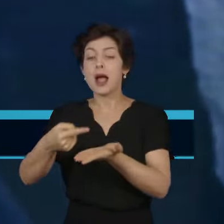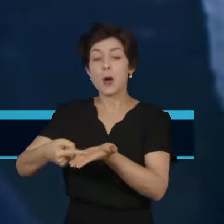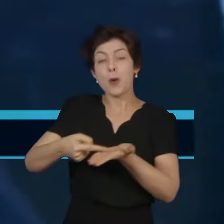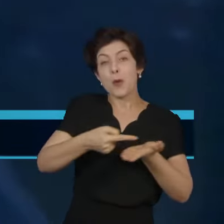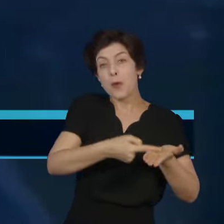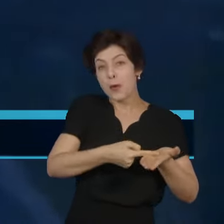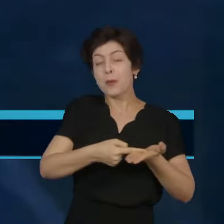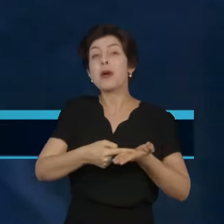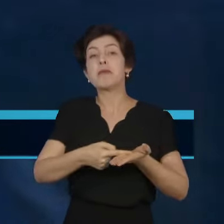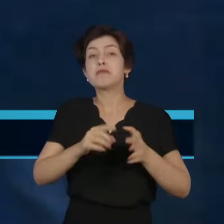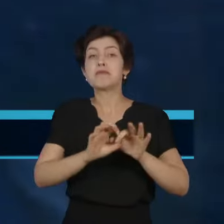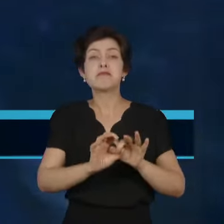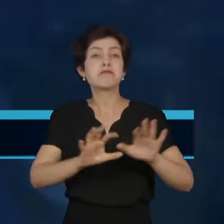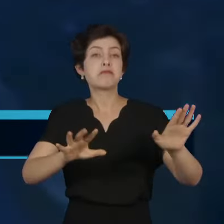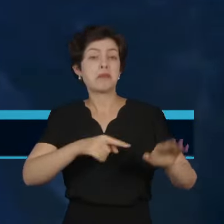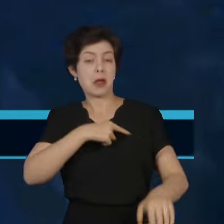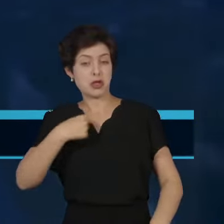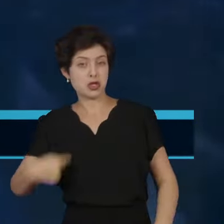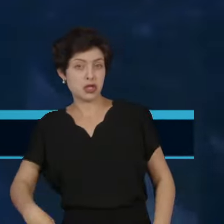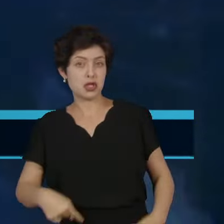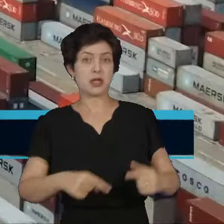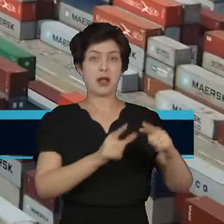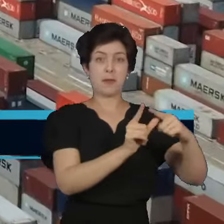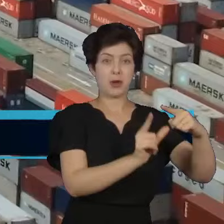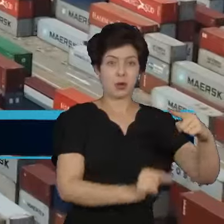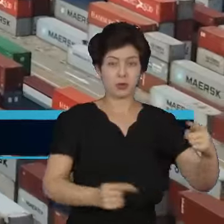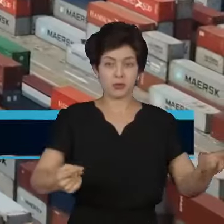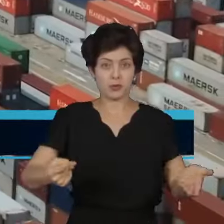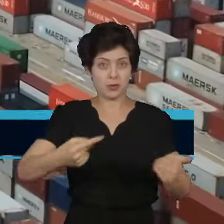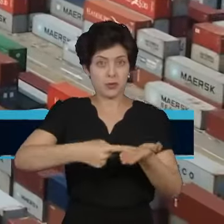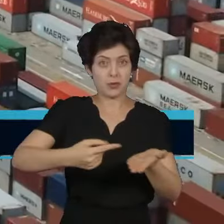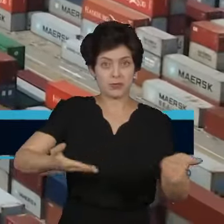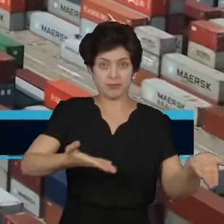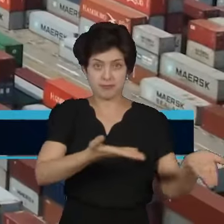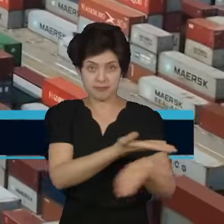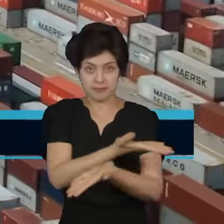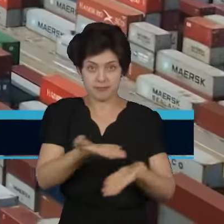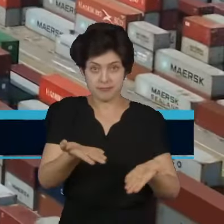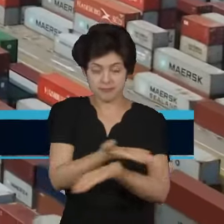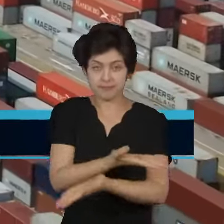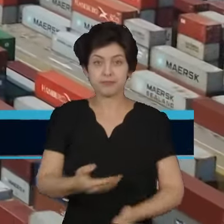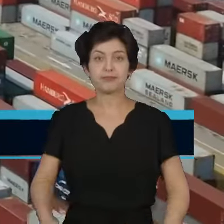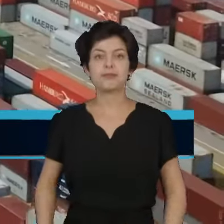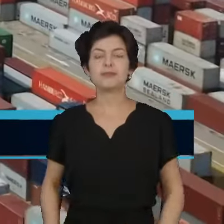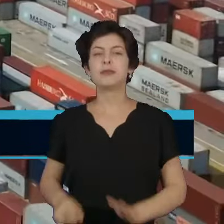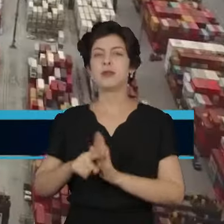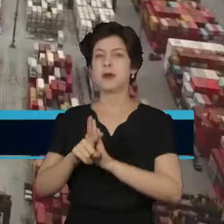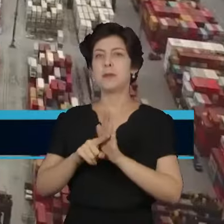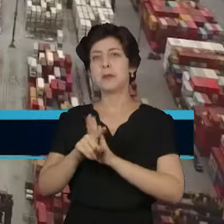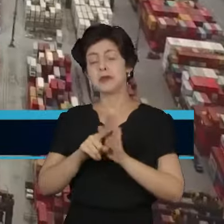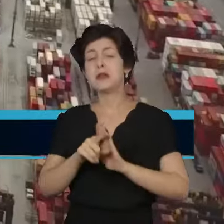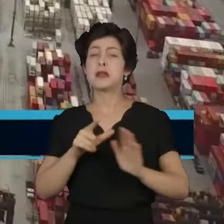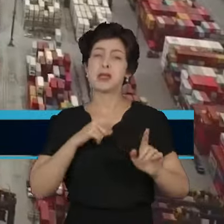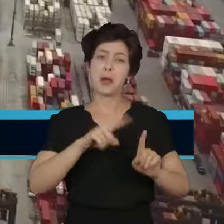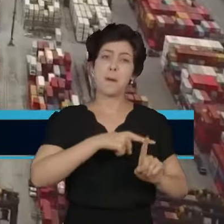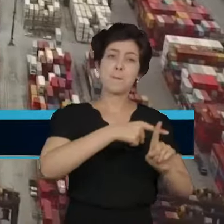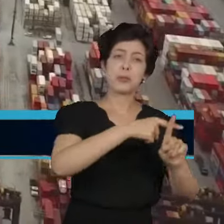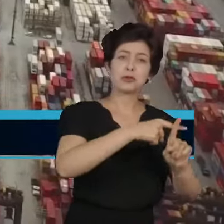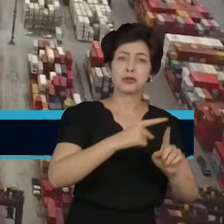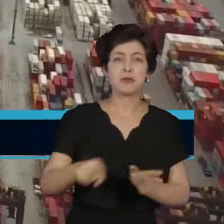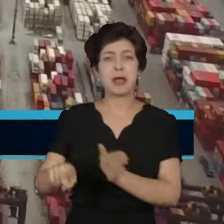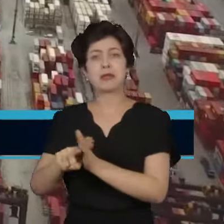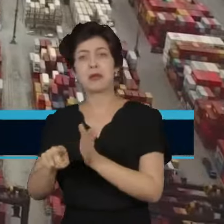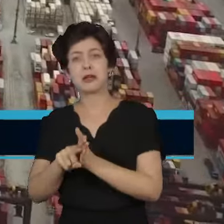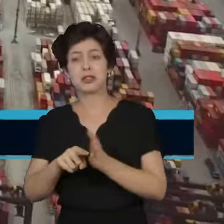de livre comércio entre o Mercosul e a China. O levantamento traz prós e contras de um possível